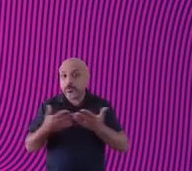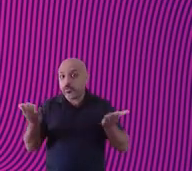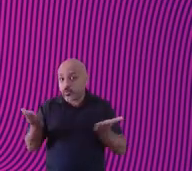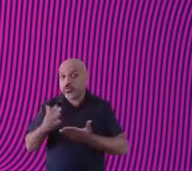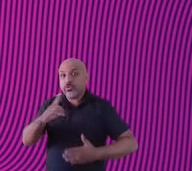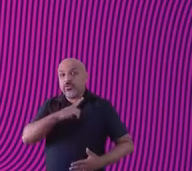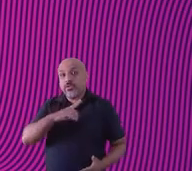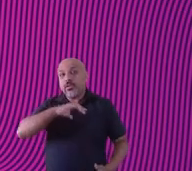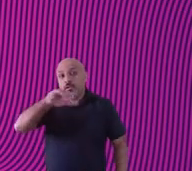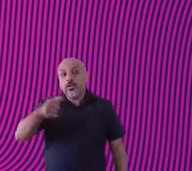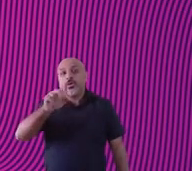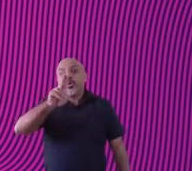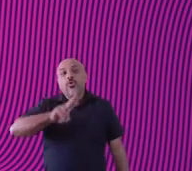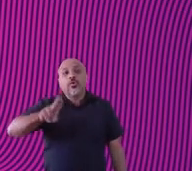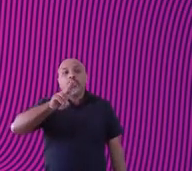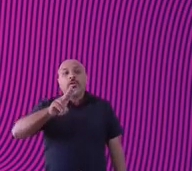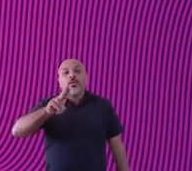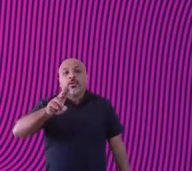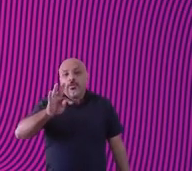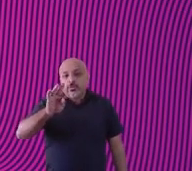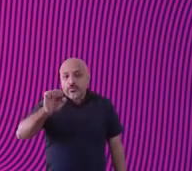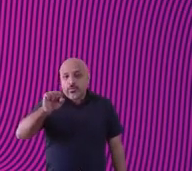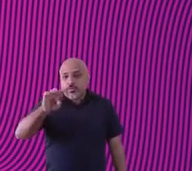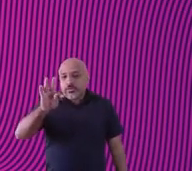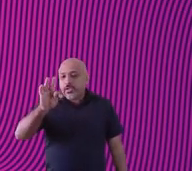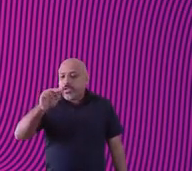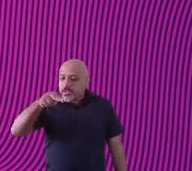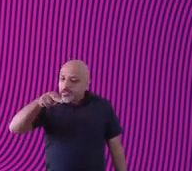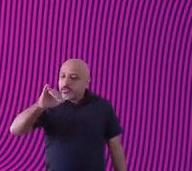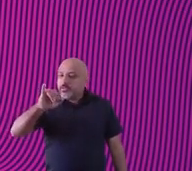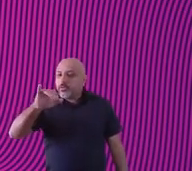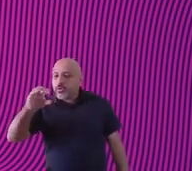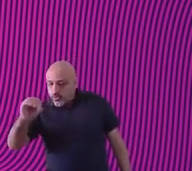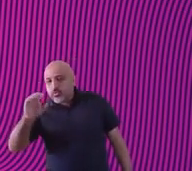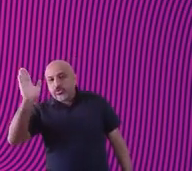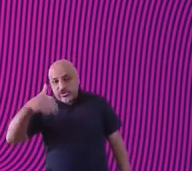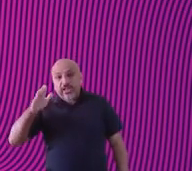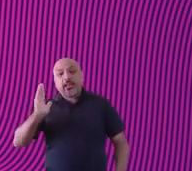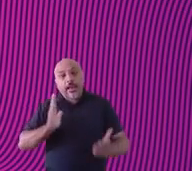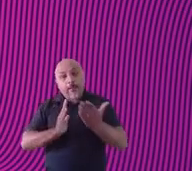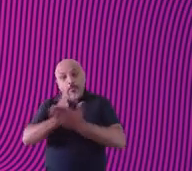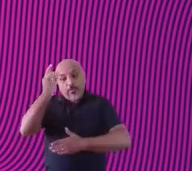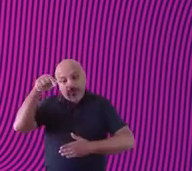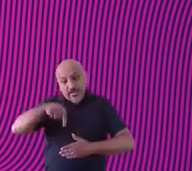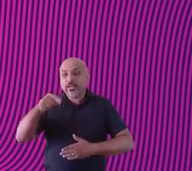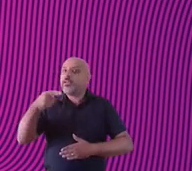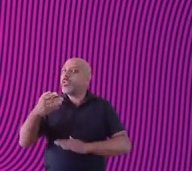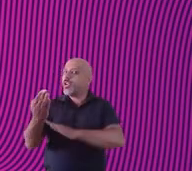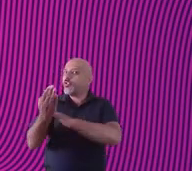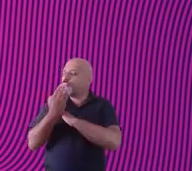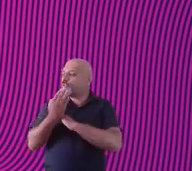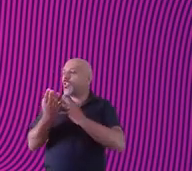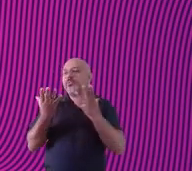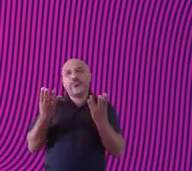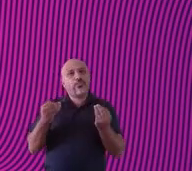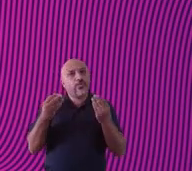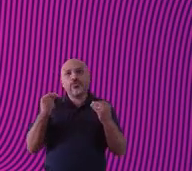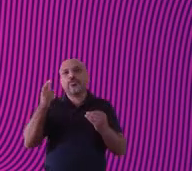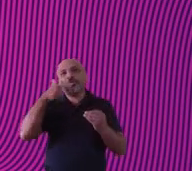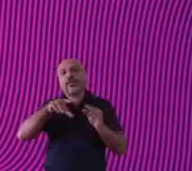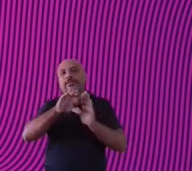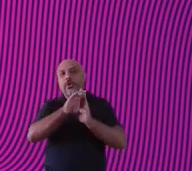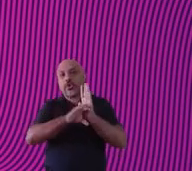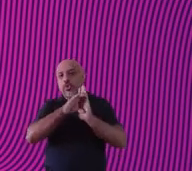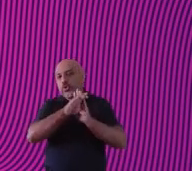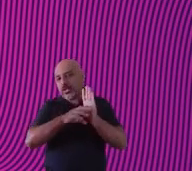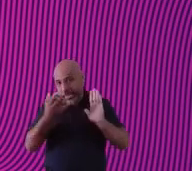a vantagem de usar a tomar subcutâneo né que já tá aprovado aqui ajuda bastante né nesse conselho